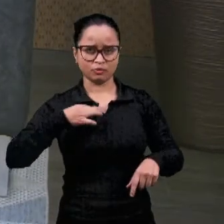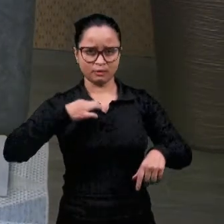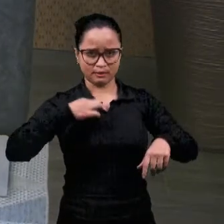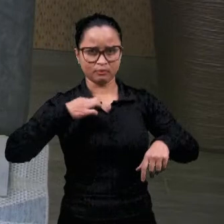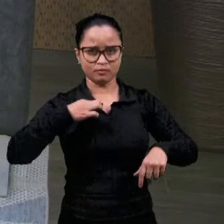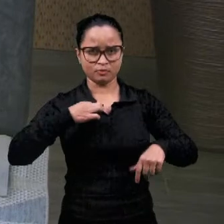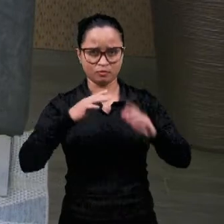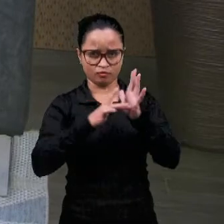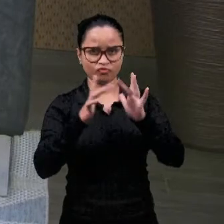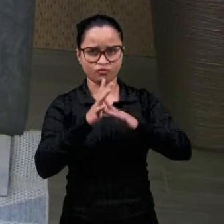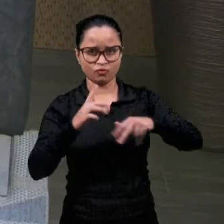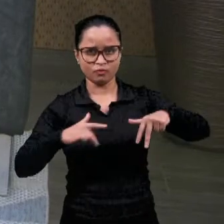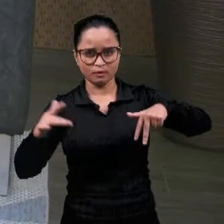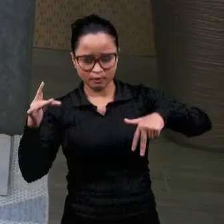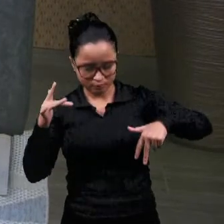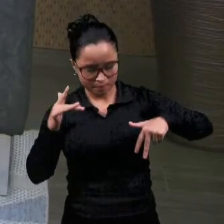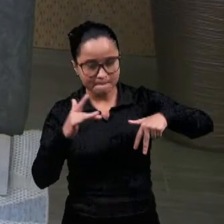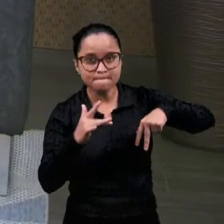saúde.